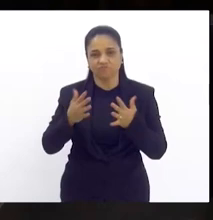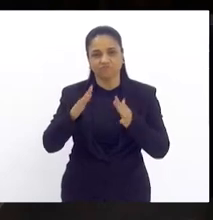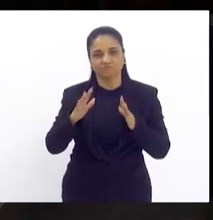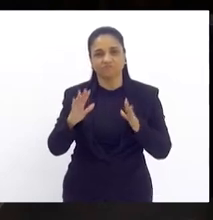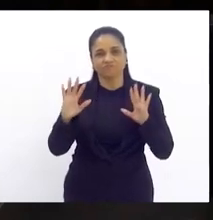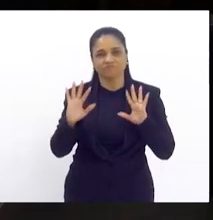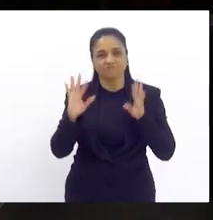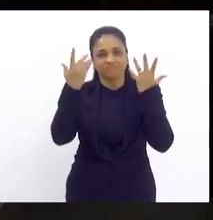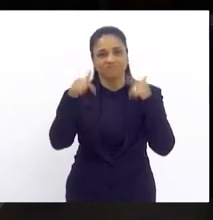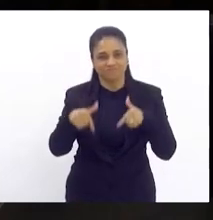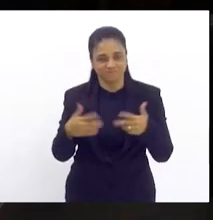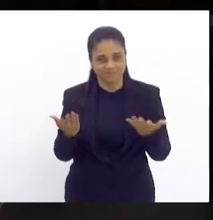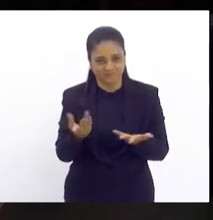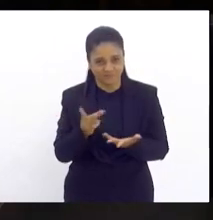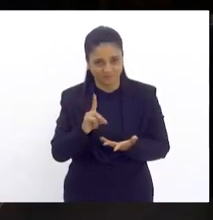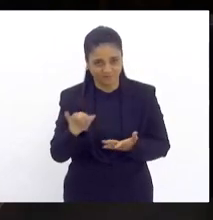merecida.